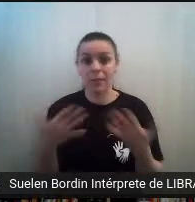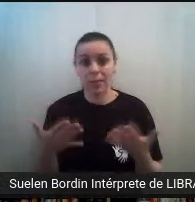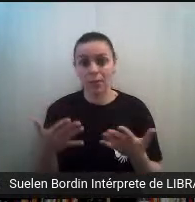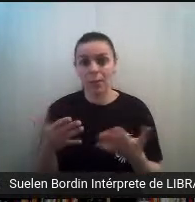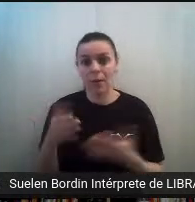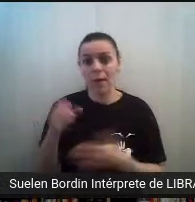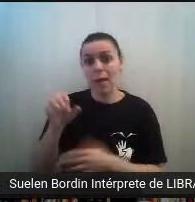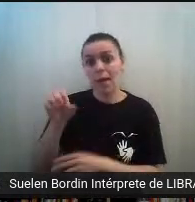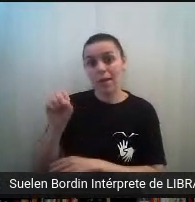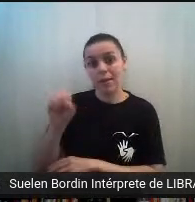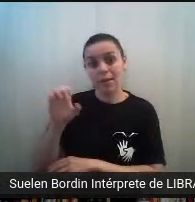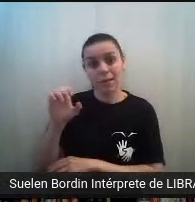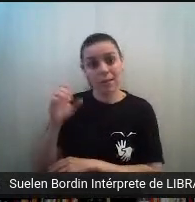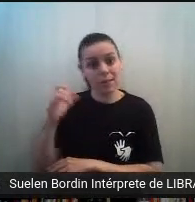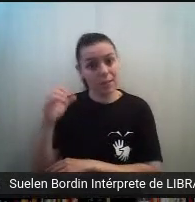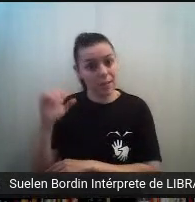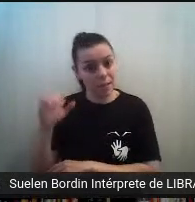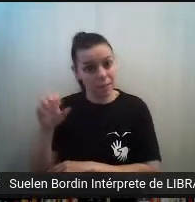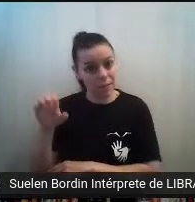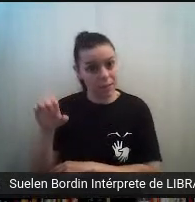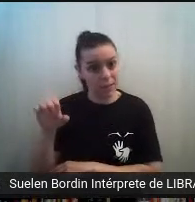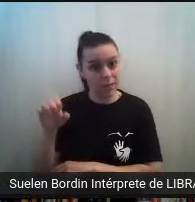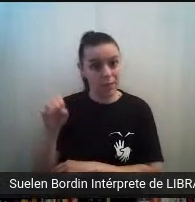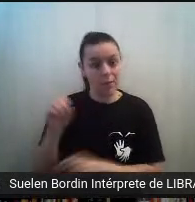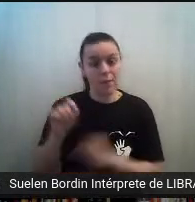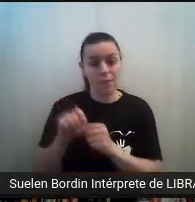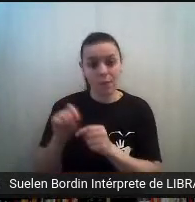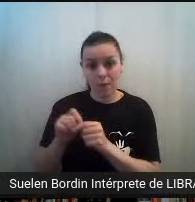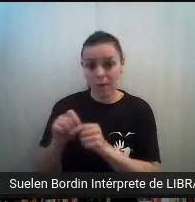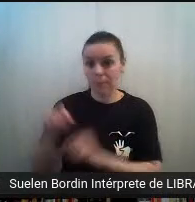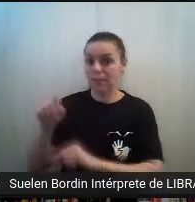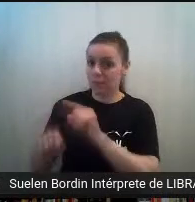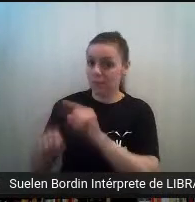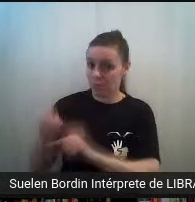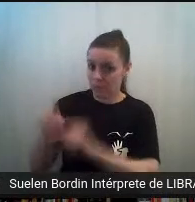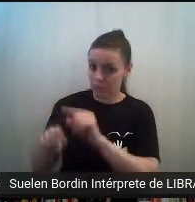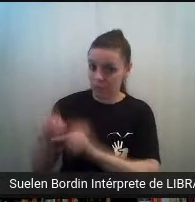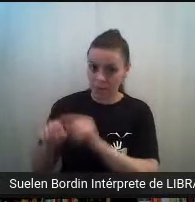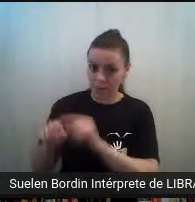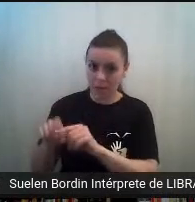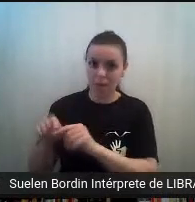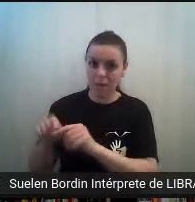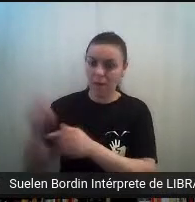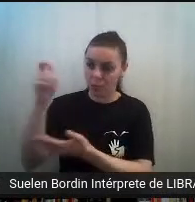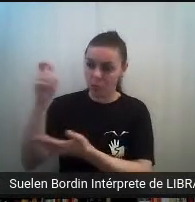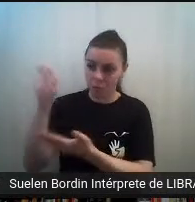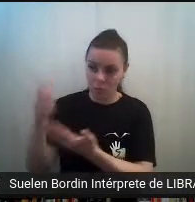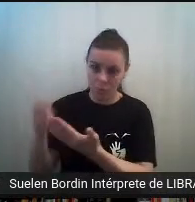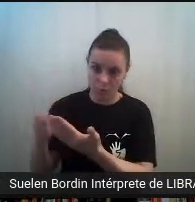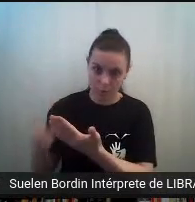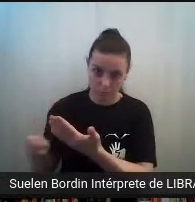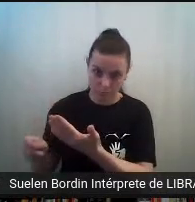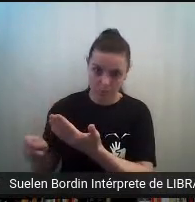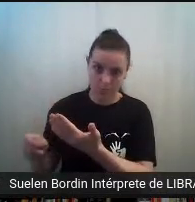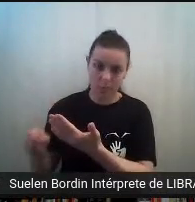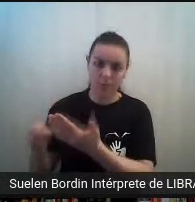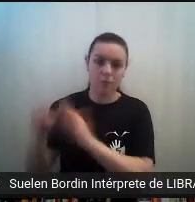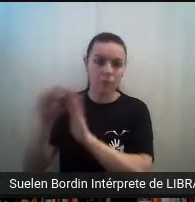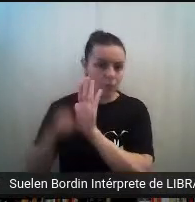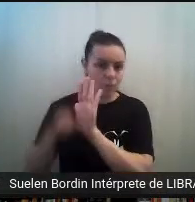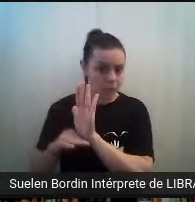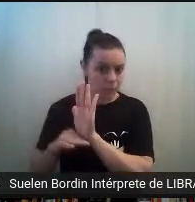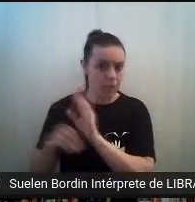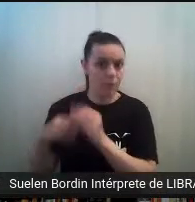chama, eles geralmente fazem a parte de exercícios e a correção de todas as listas e tal. Isso vai para os